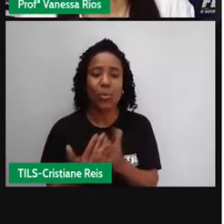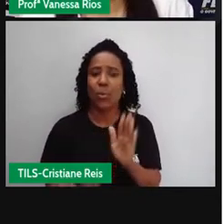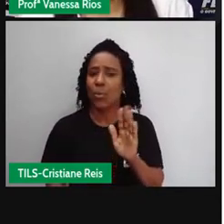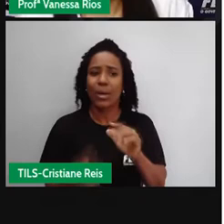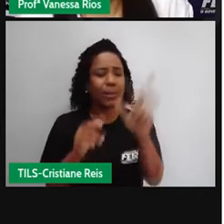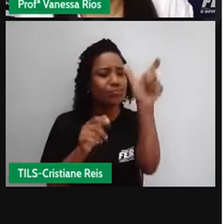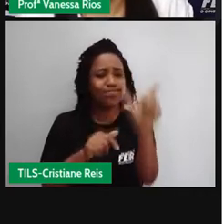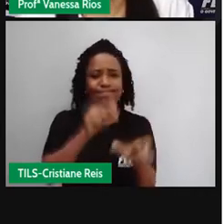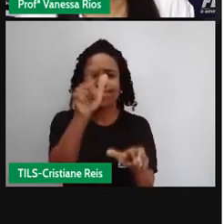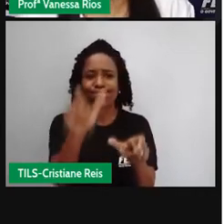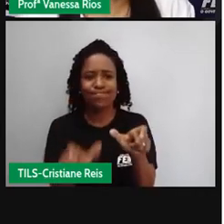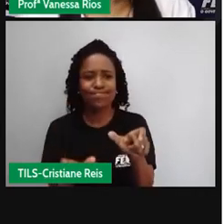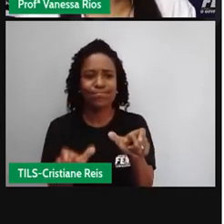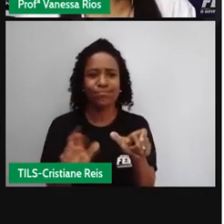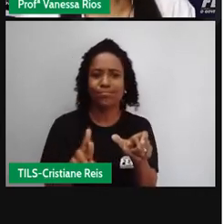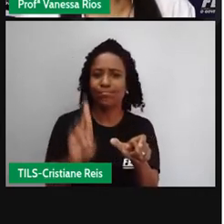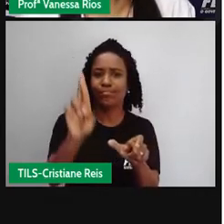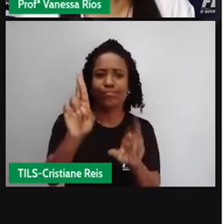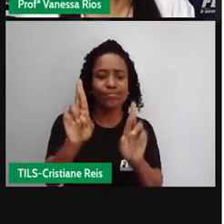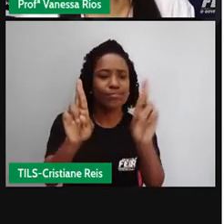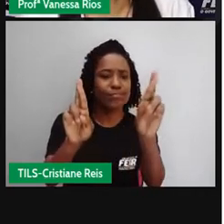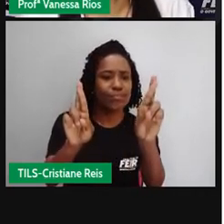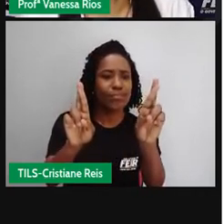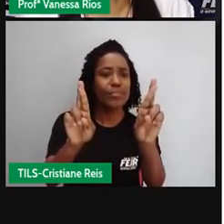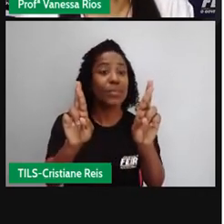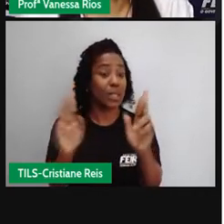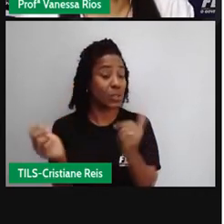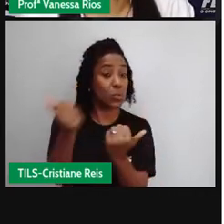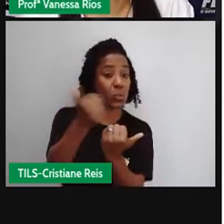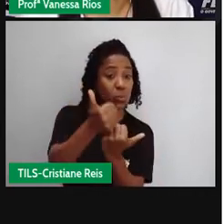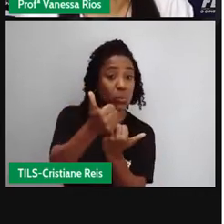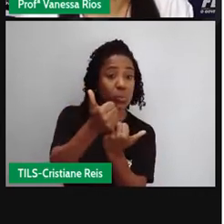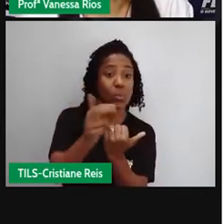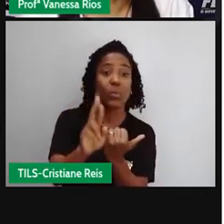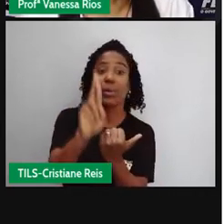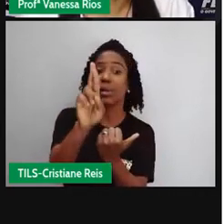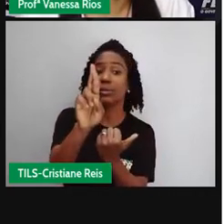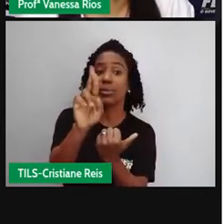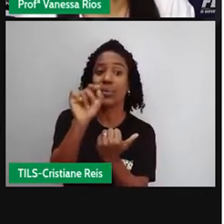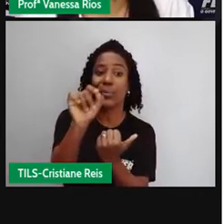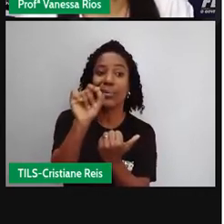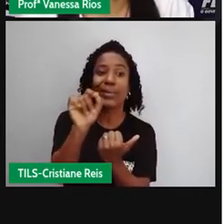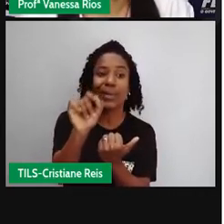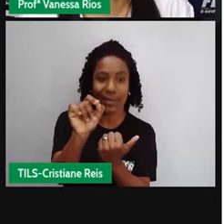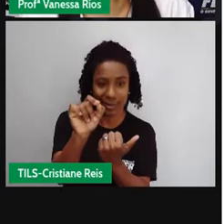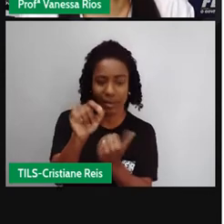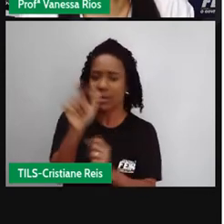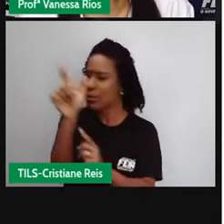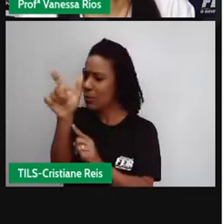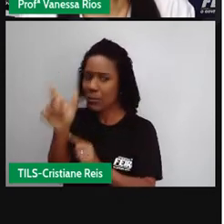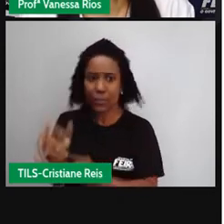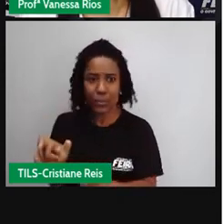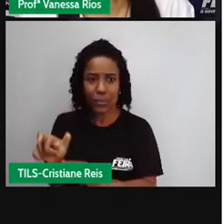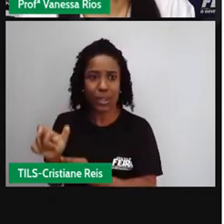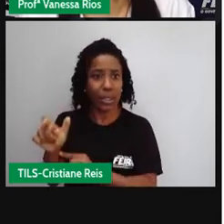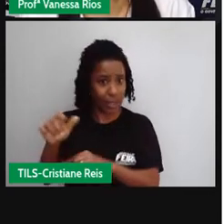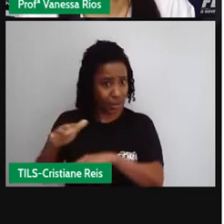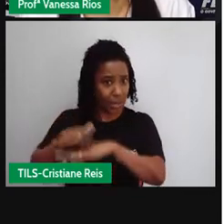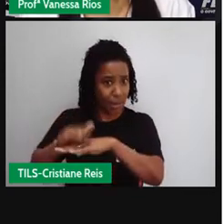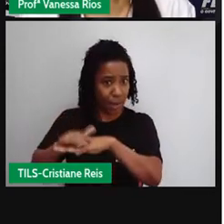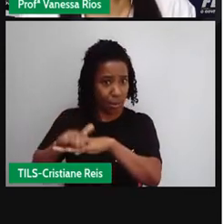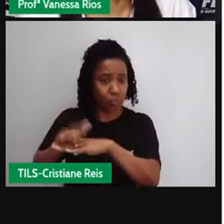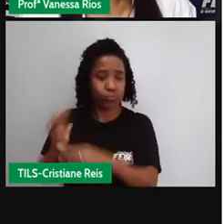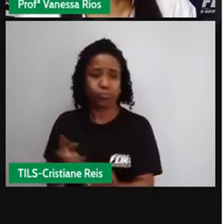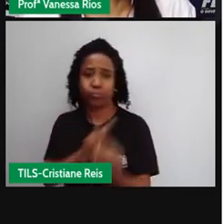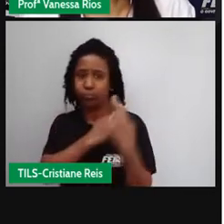a função, qual o papel e se eles realmente estão desempenhando, né, essas funções pelas quais eles